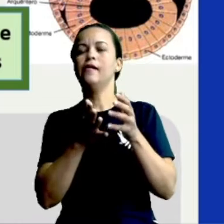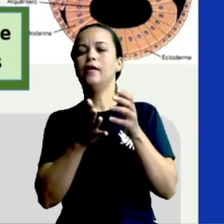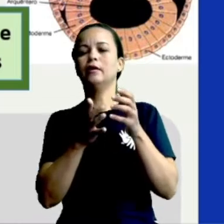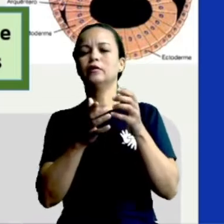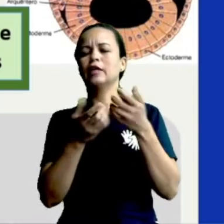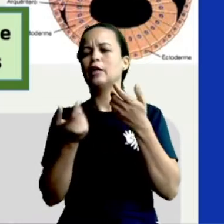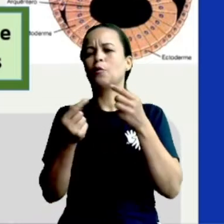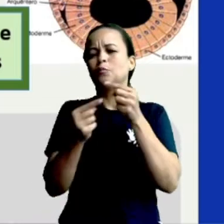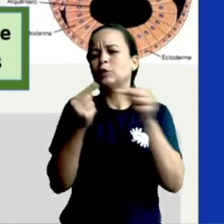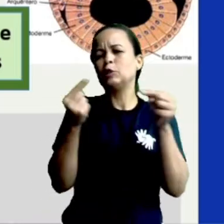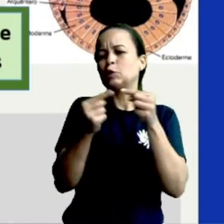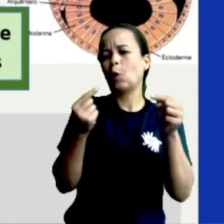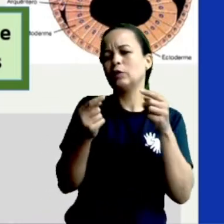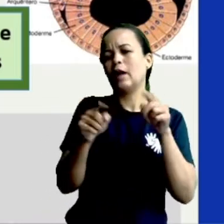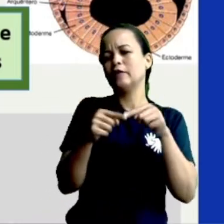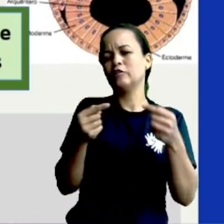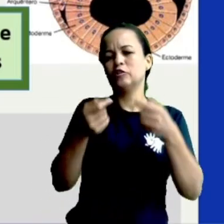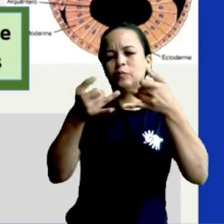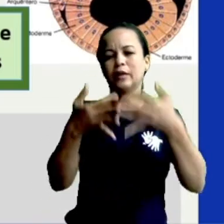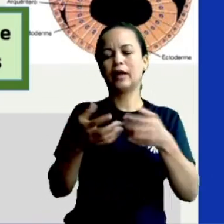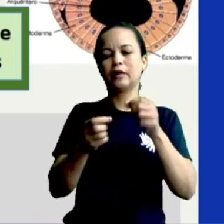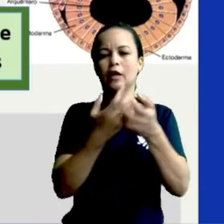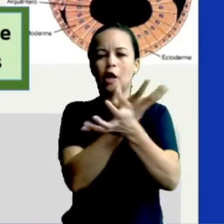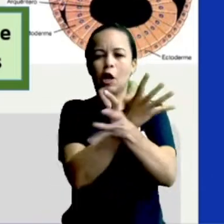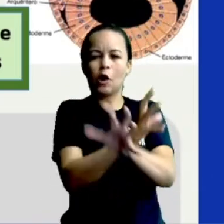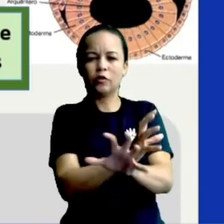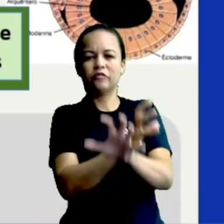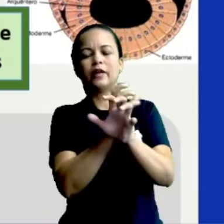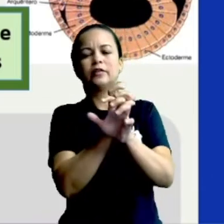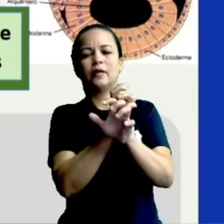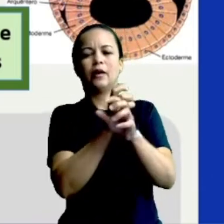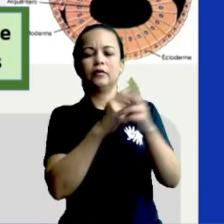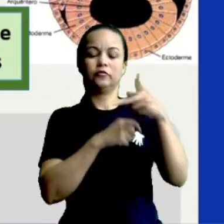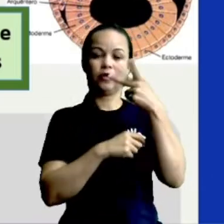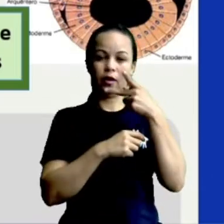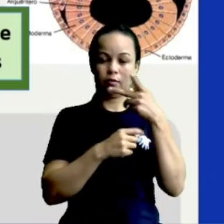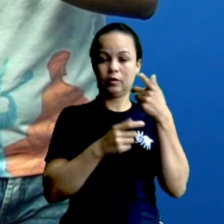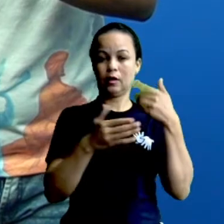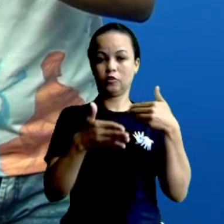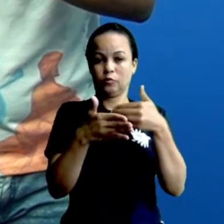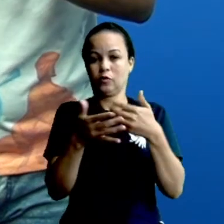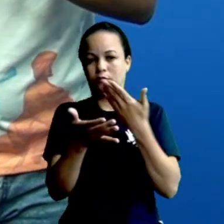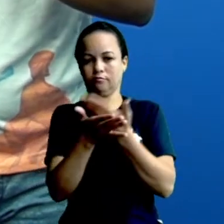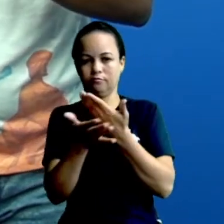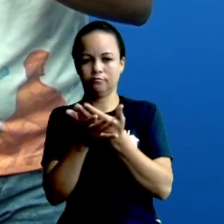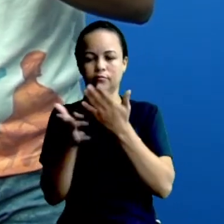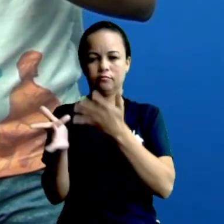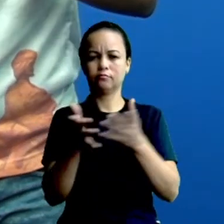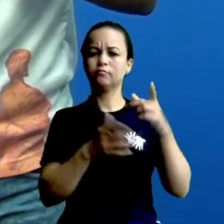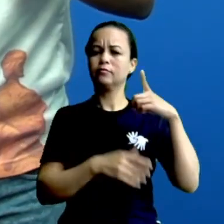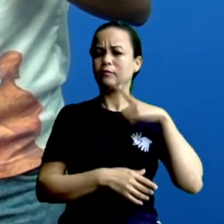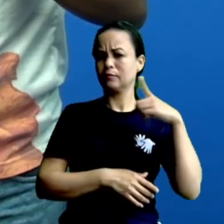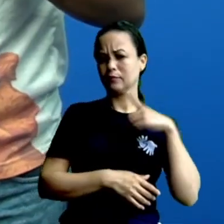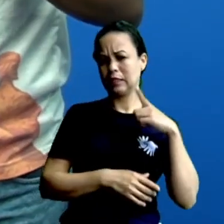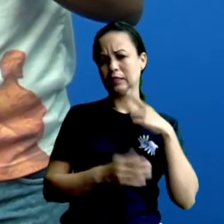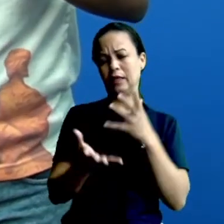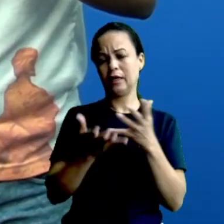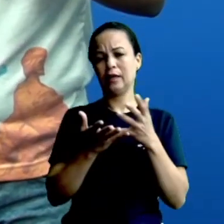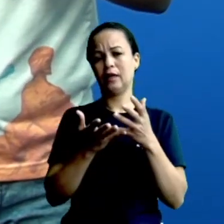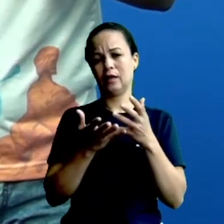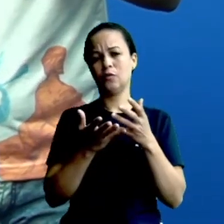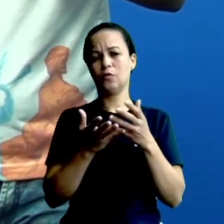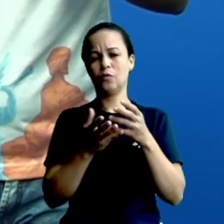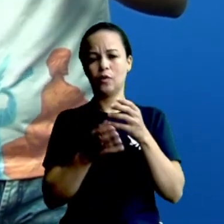dos cordados, dos animais vertebrados, que falaremos nas próximas aulas, eles terão esse